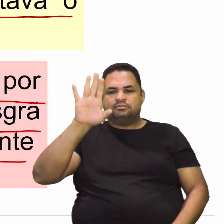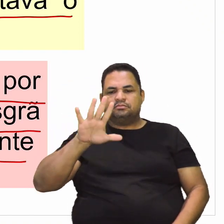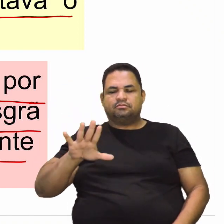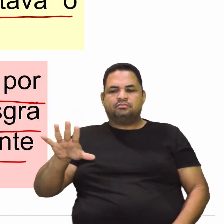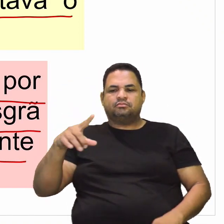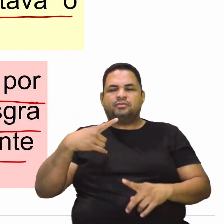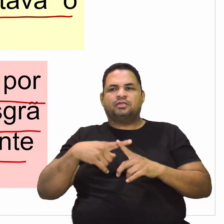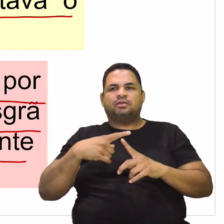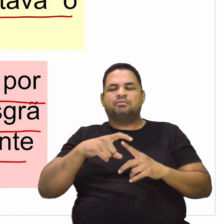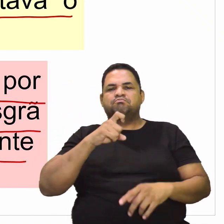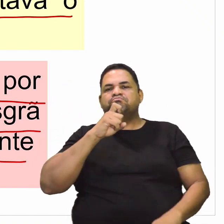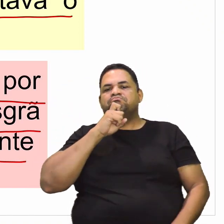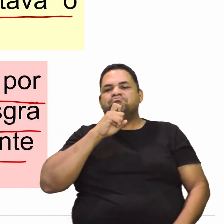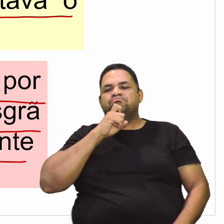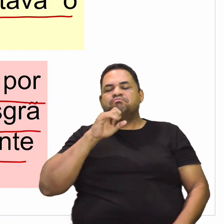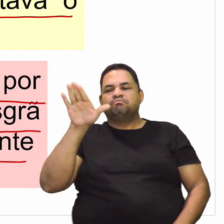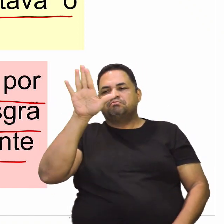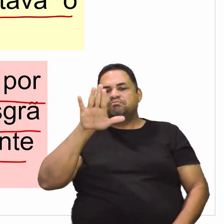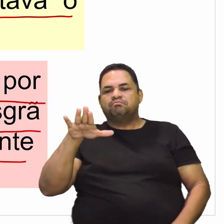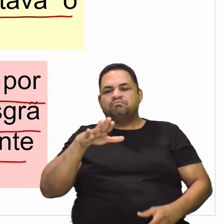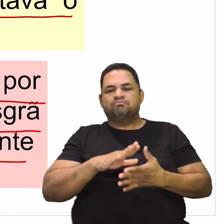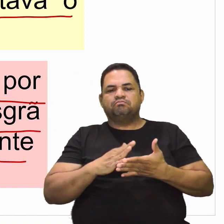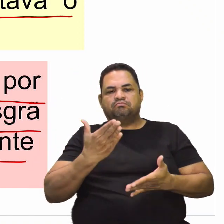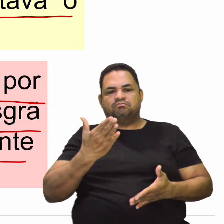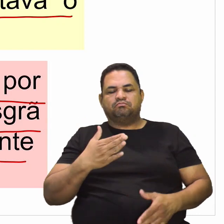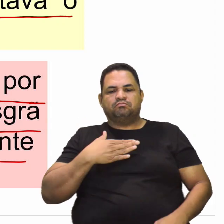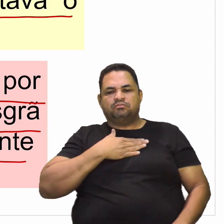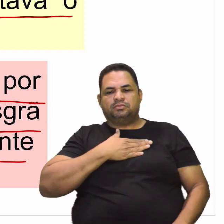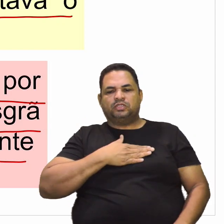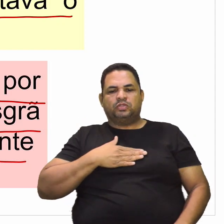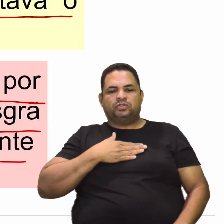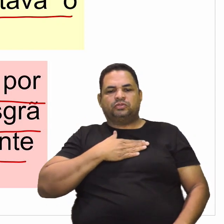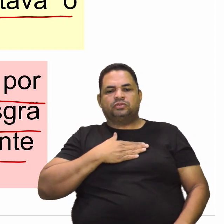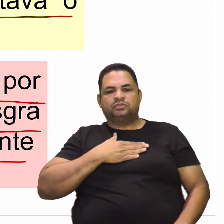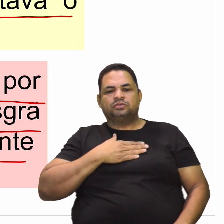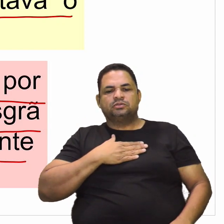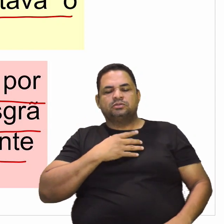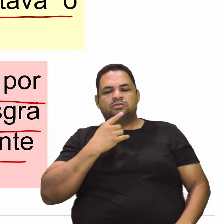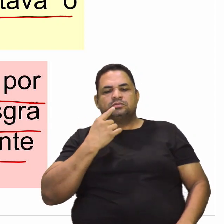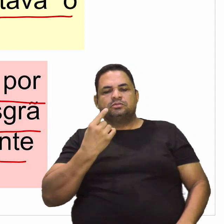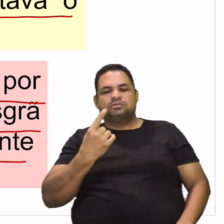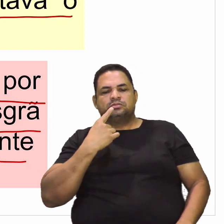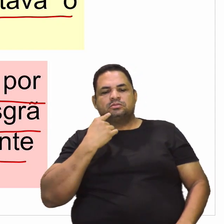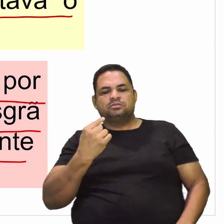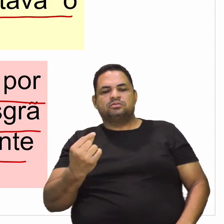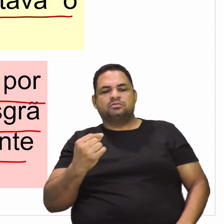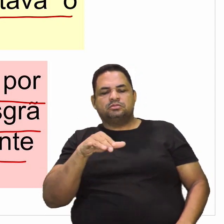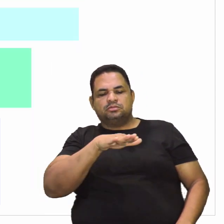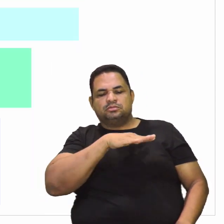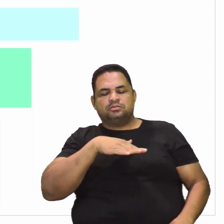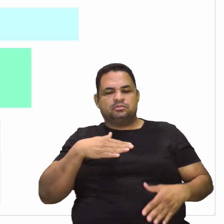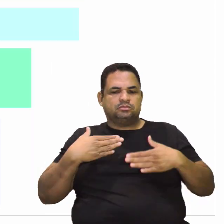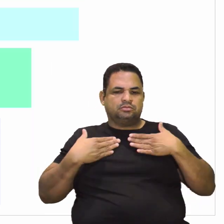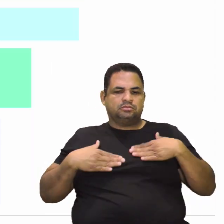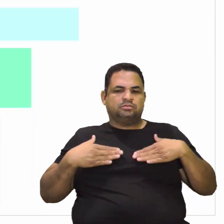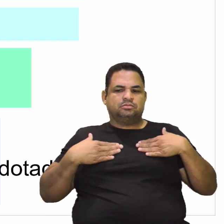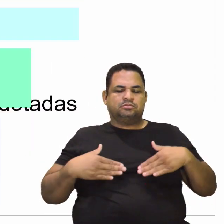muito frio, então ele acabava se refugiando em uma região mais